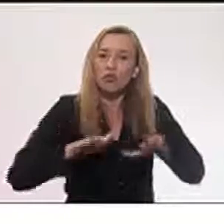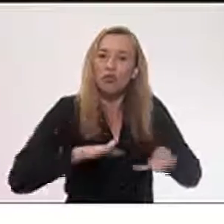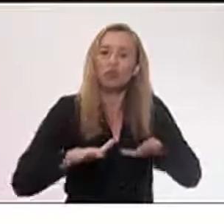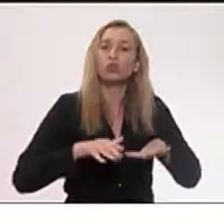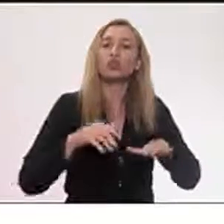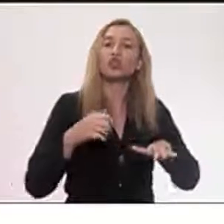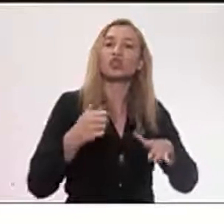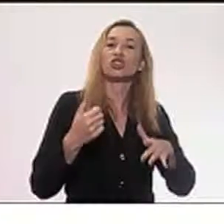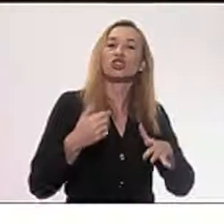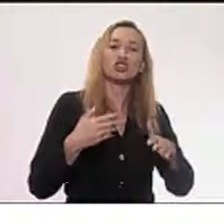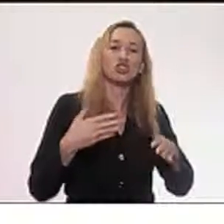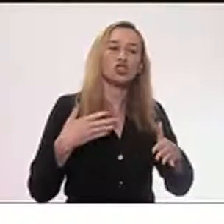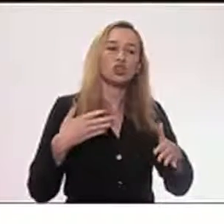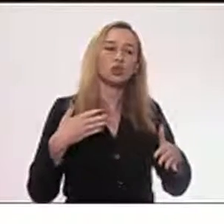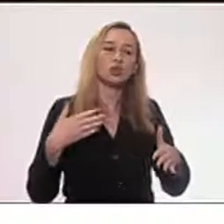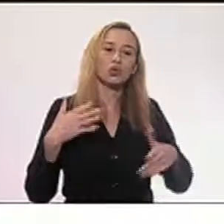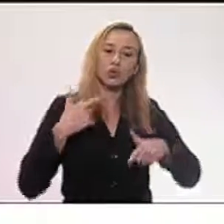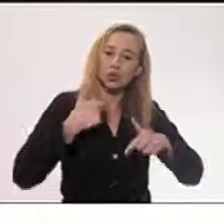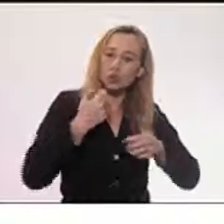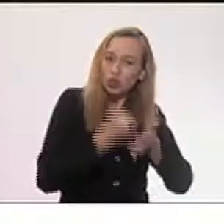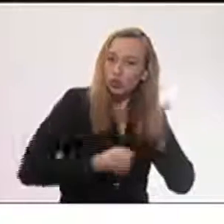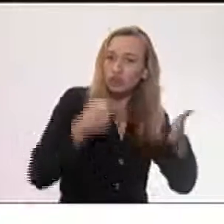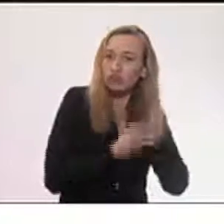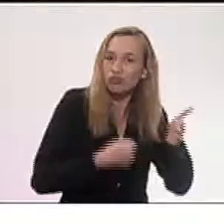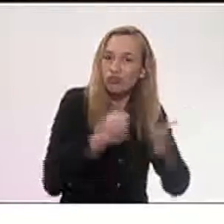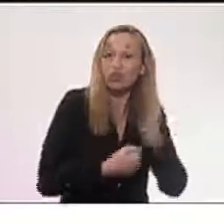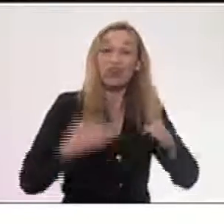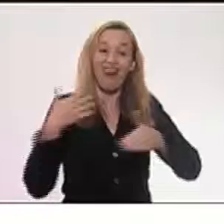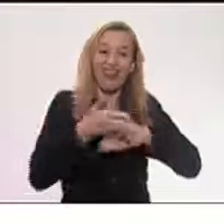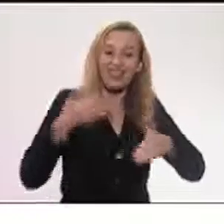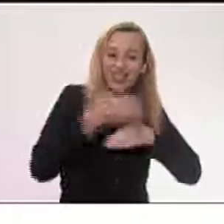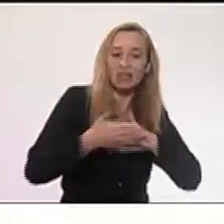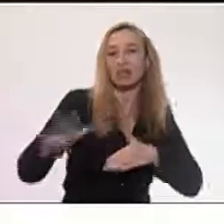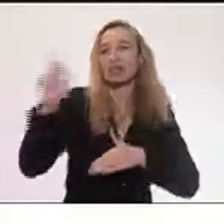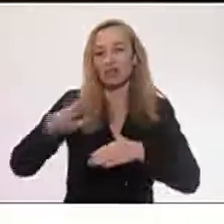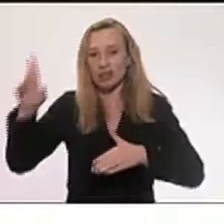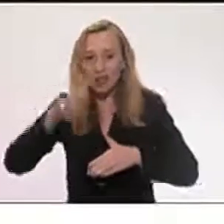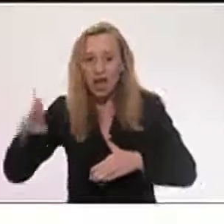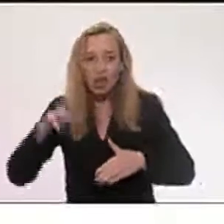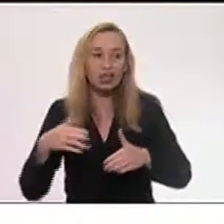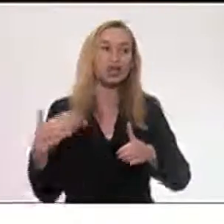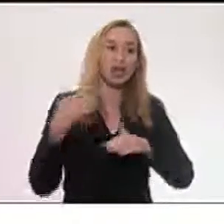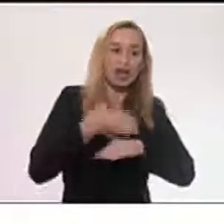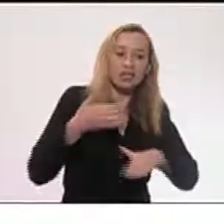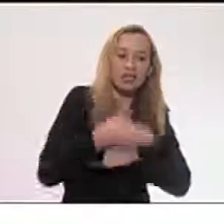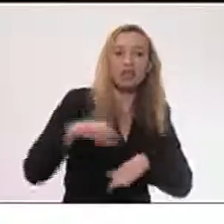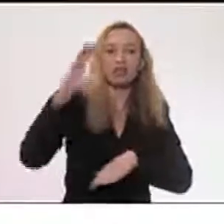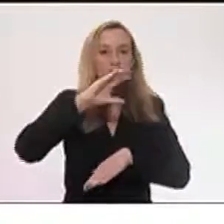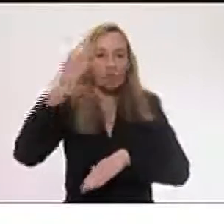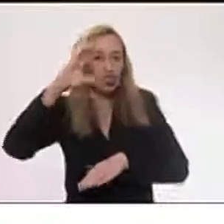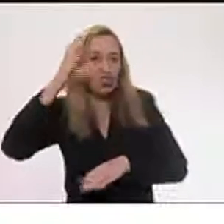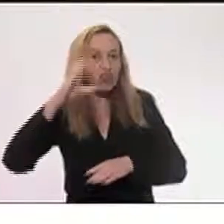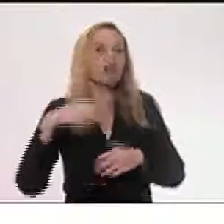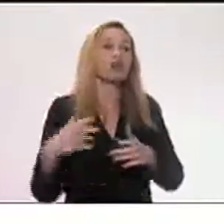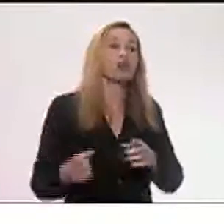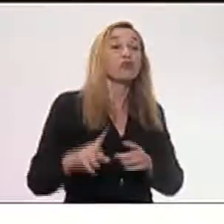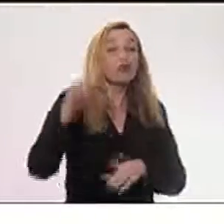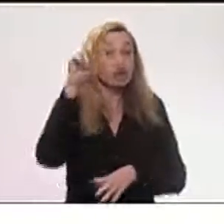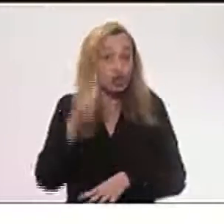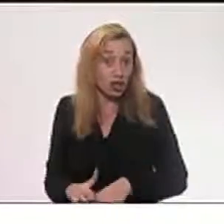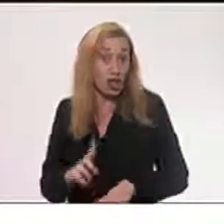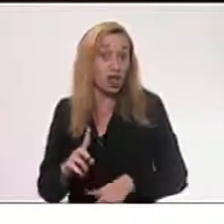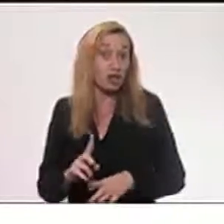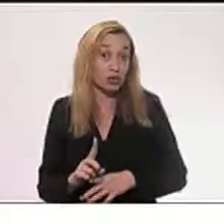de acesso à universidade pública, pelo direito de acesso à atividade científica, pela garantia